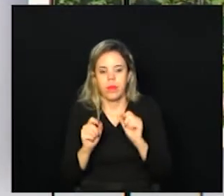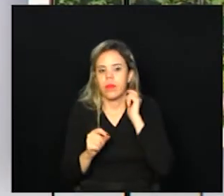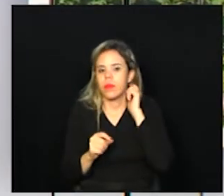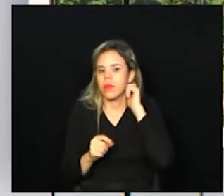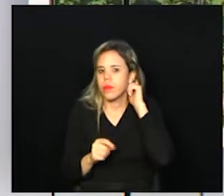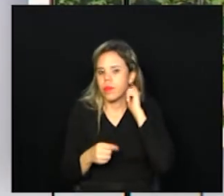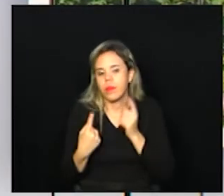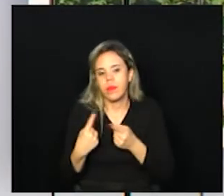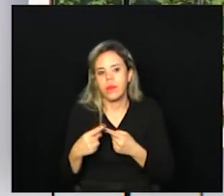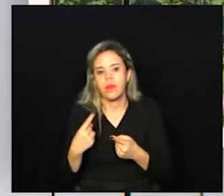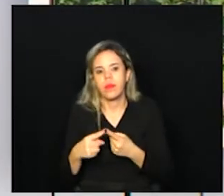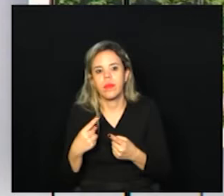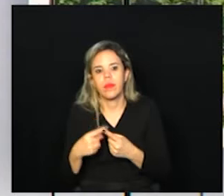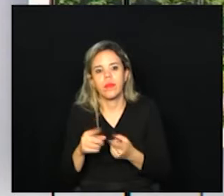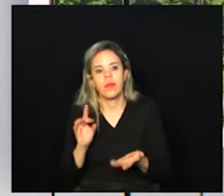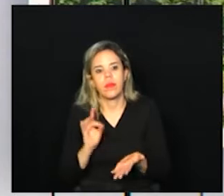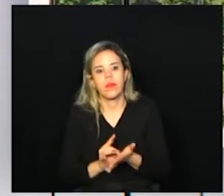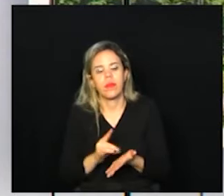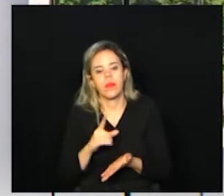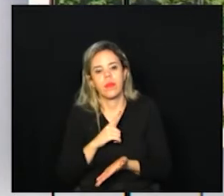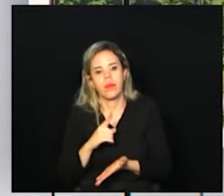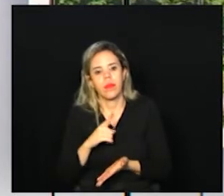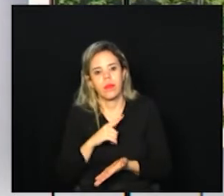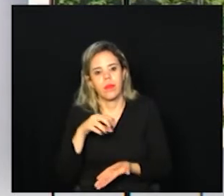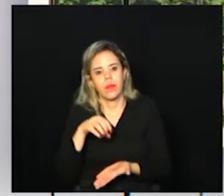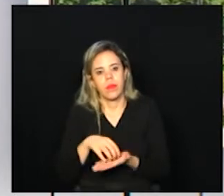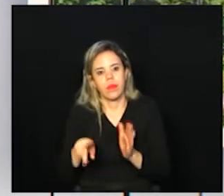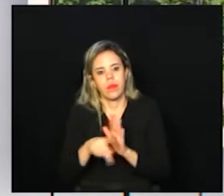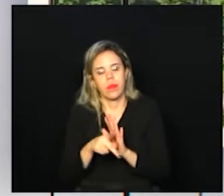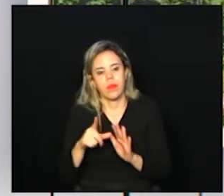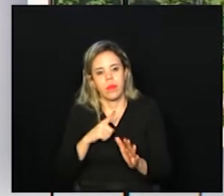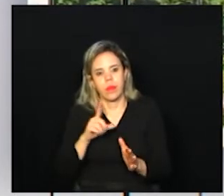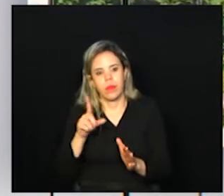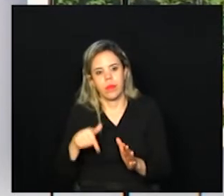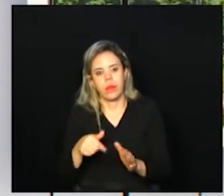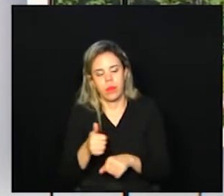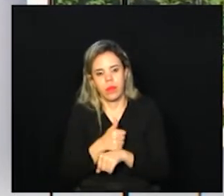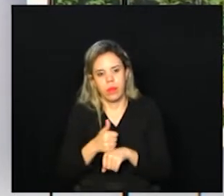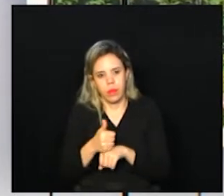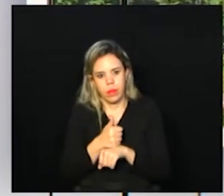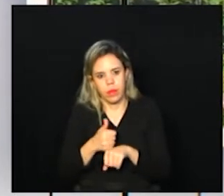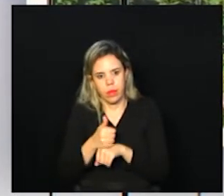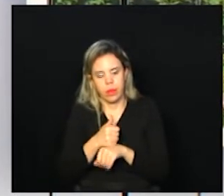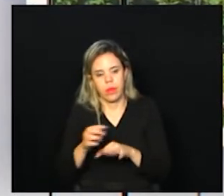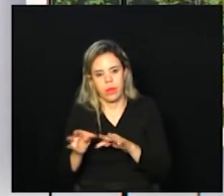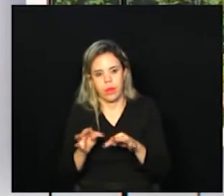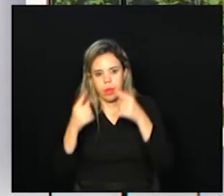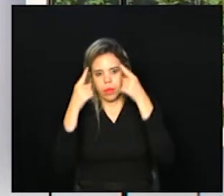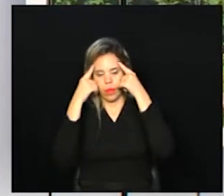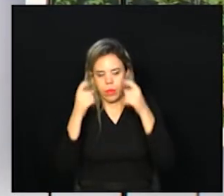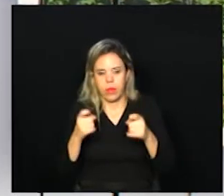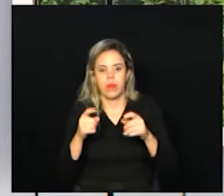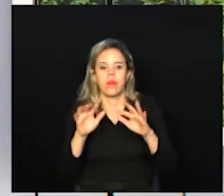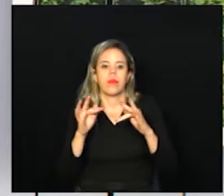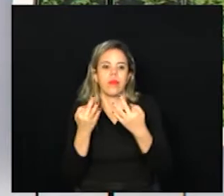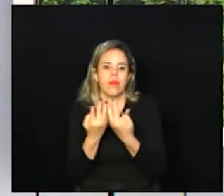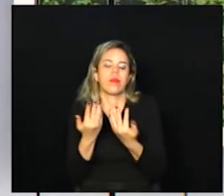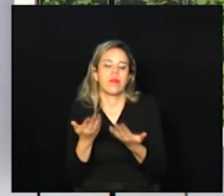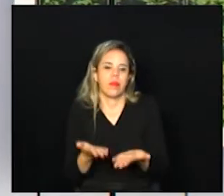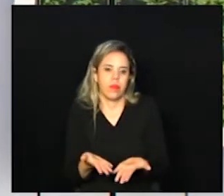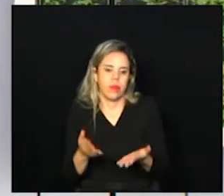porque o fato de você ter uma vara que tenha como especialização a violência doméstica e